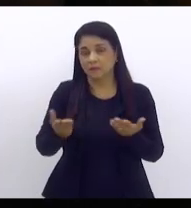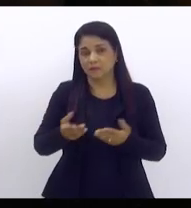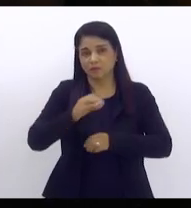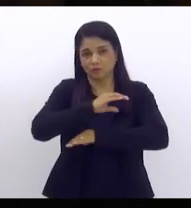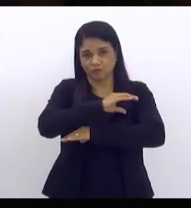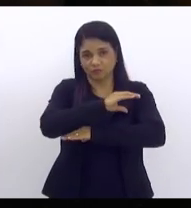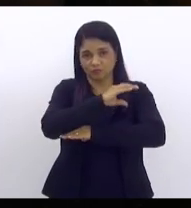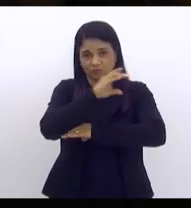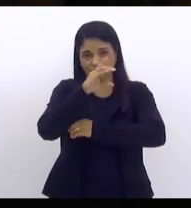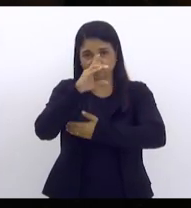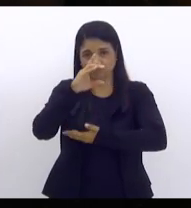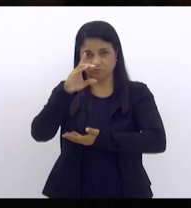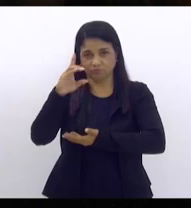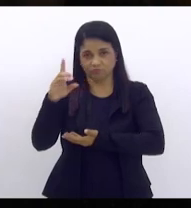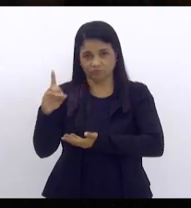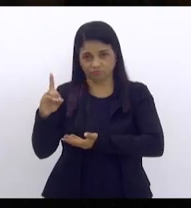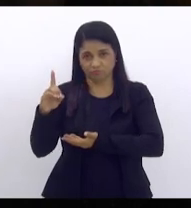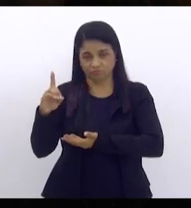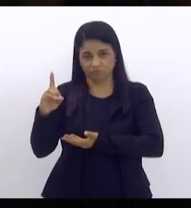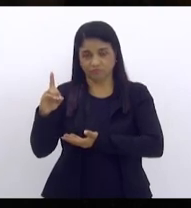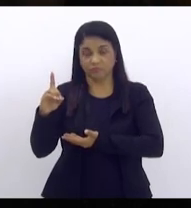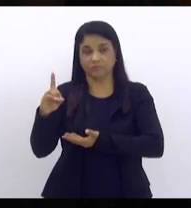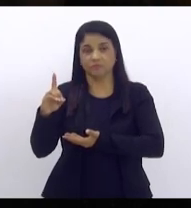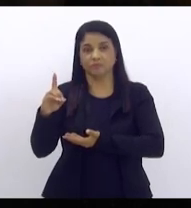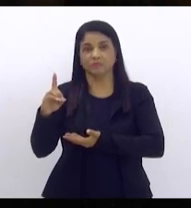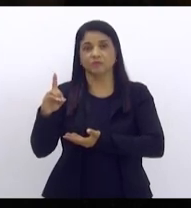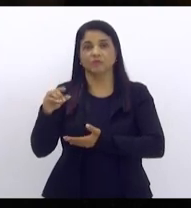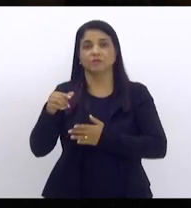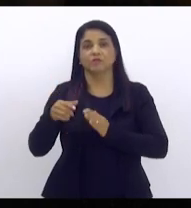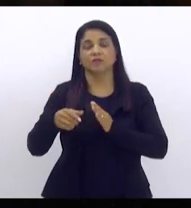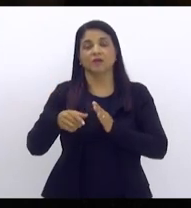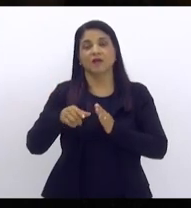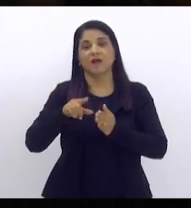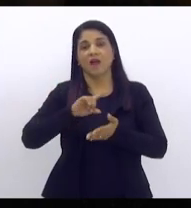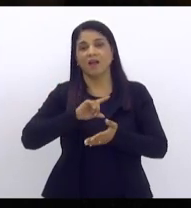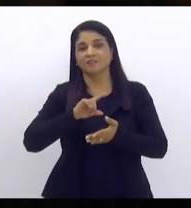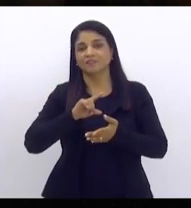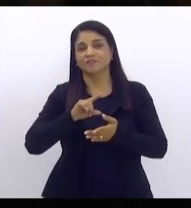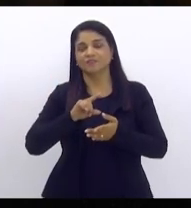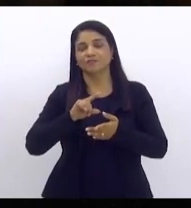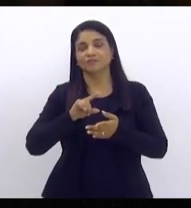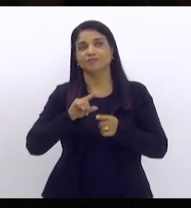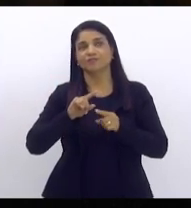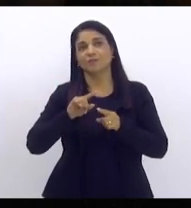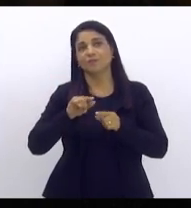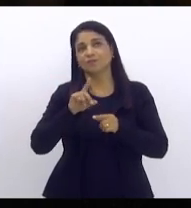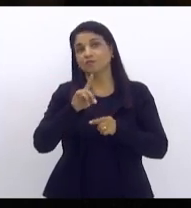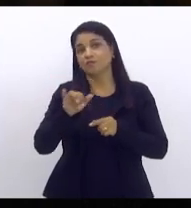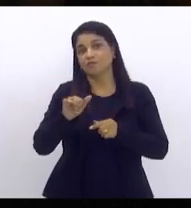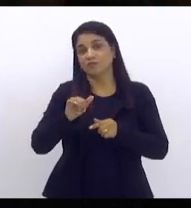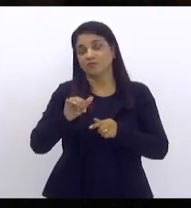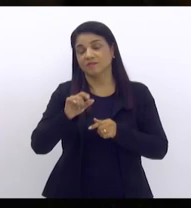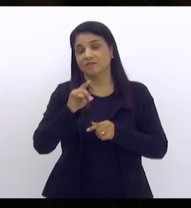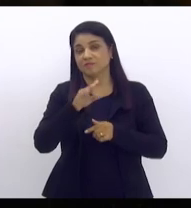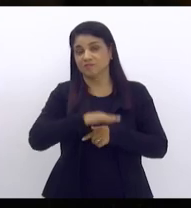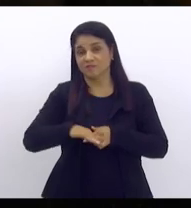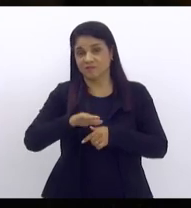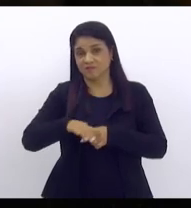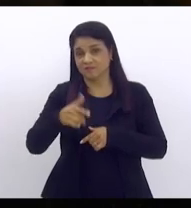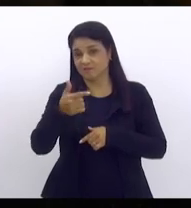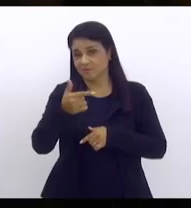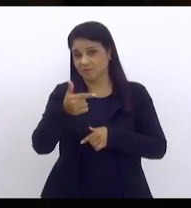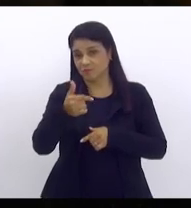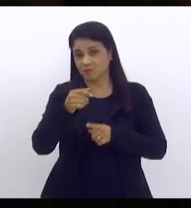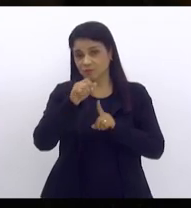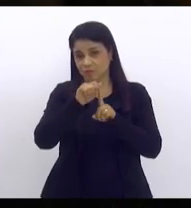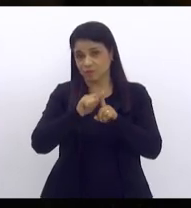e Damião, às vésperas do Dia das Crianças, que é 12 de outubro, esses dados nos chamam